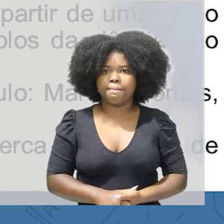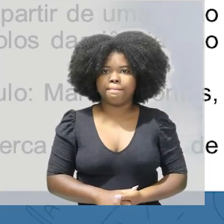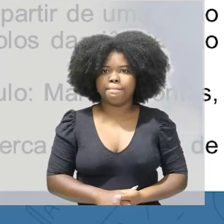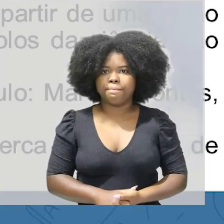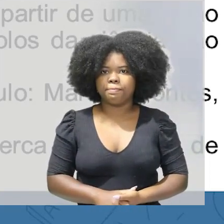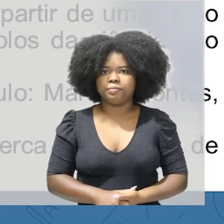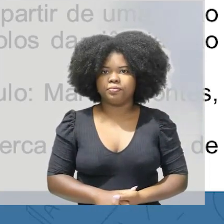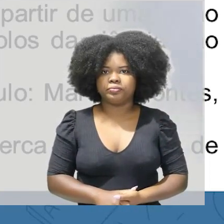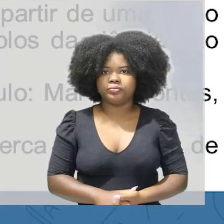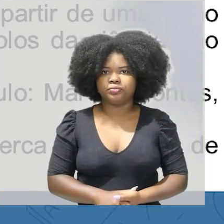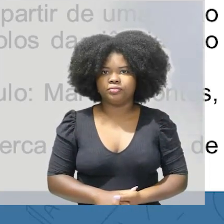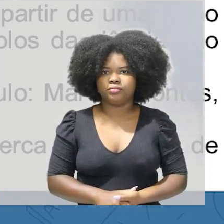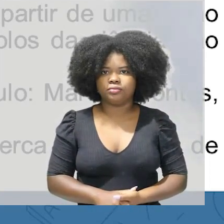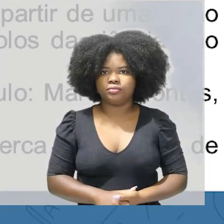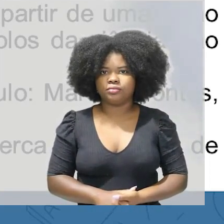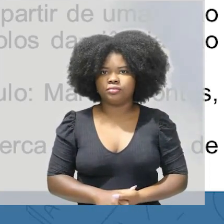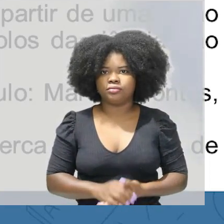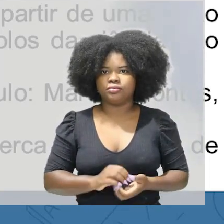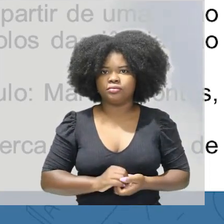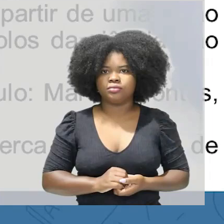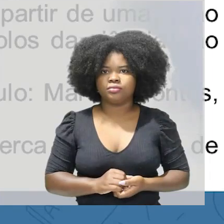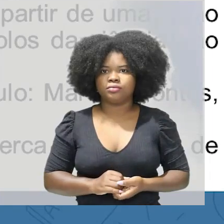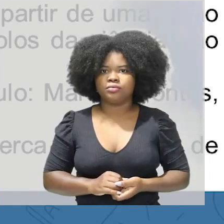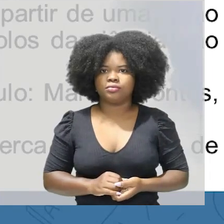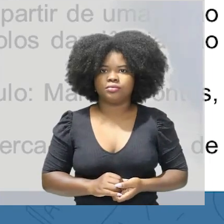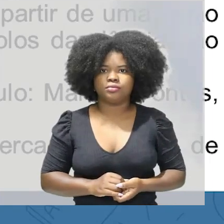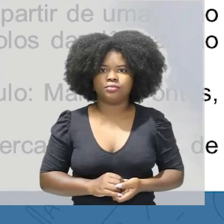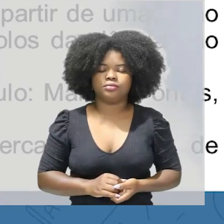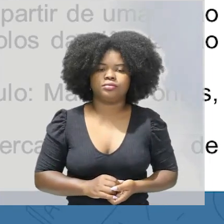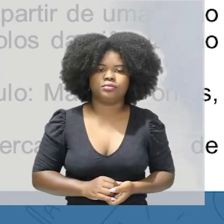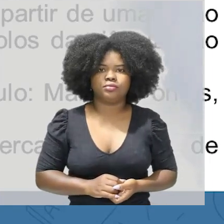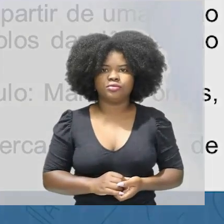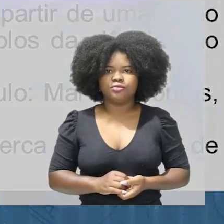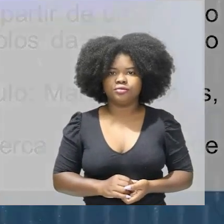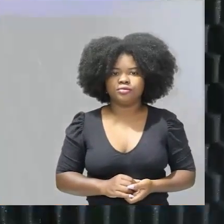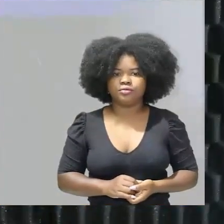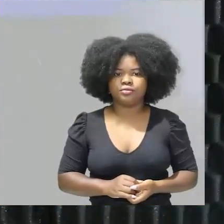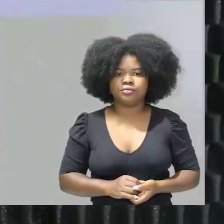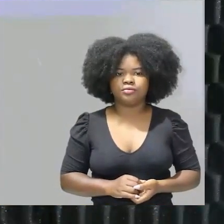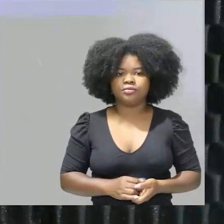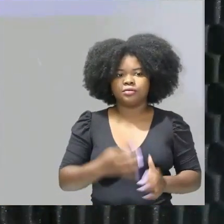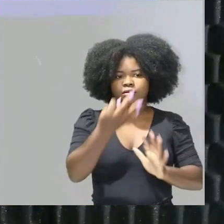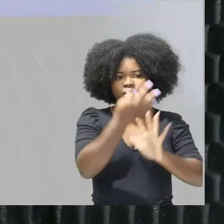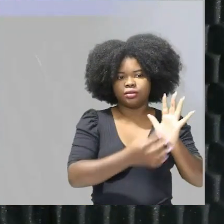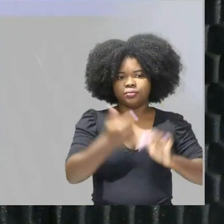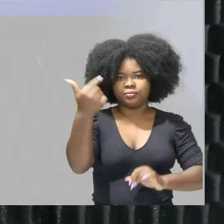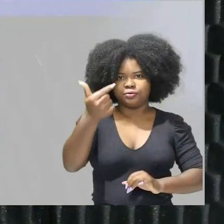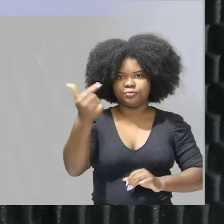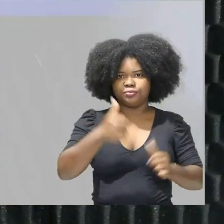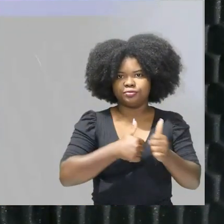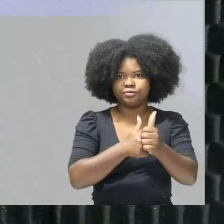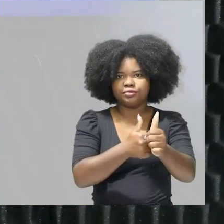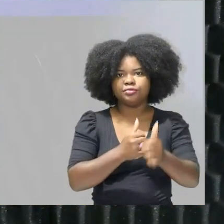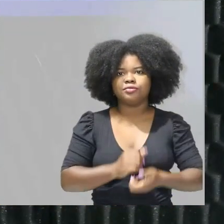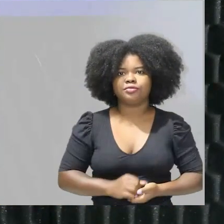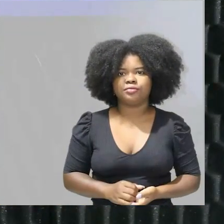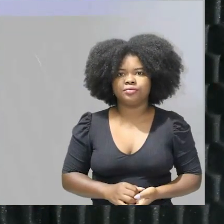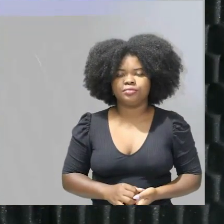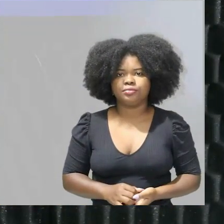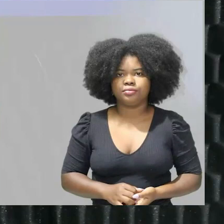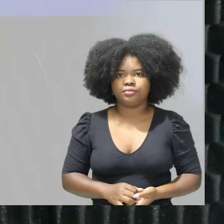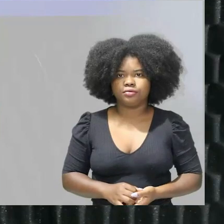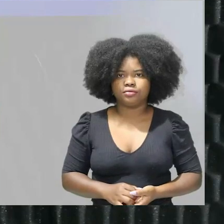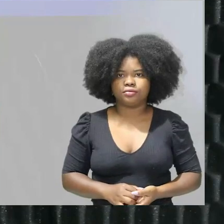com os ouvidos com as mãos dos pés do nariz certo com a boca texto dois tudo aquilo que sei do